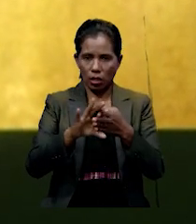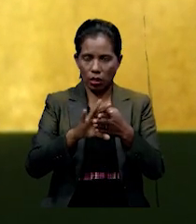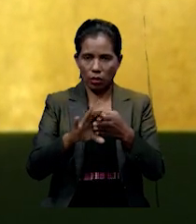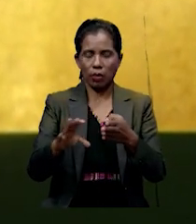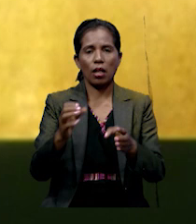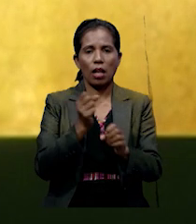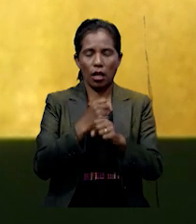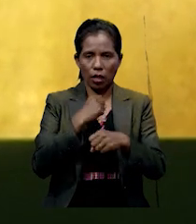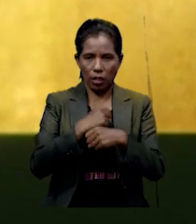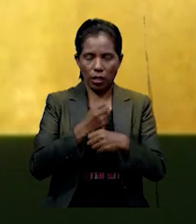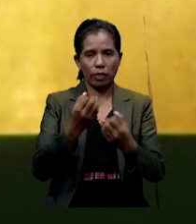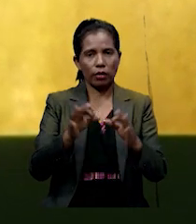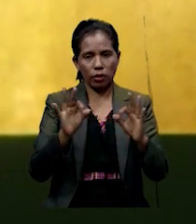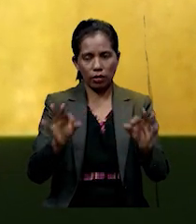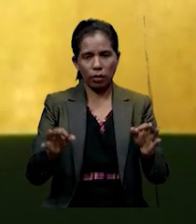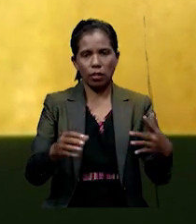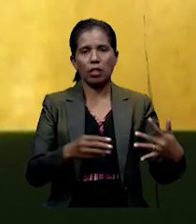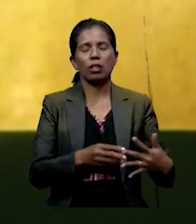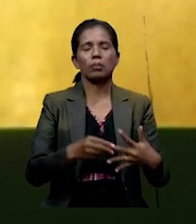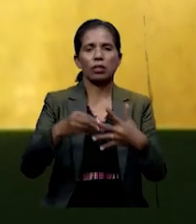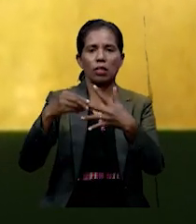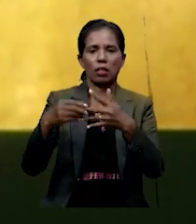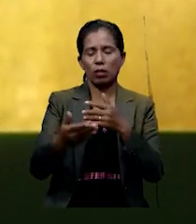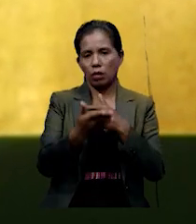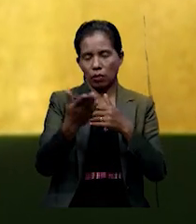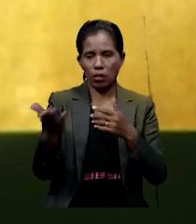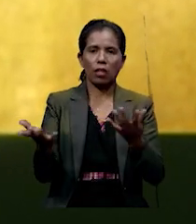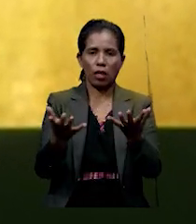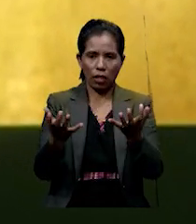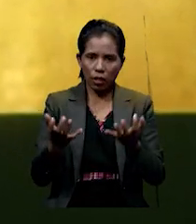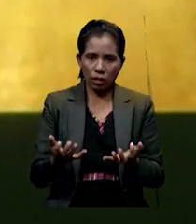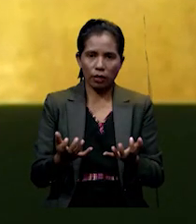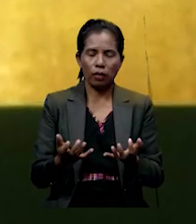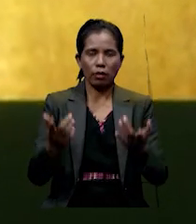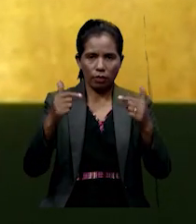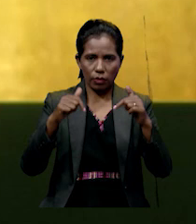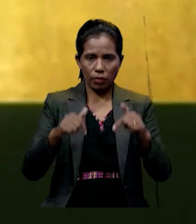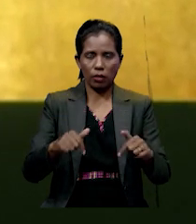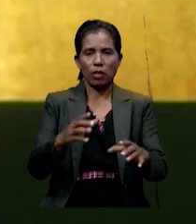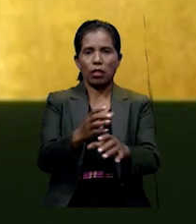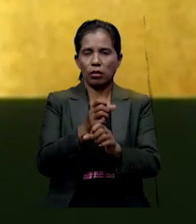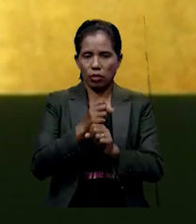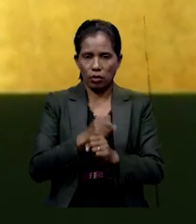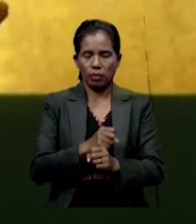ida ne, e liu liu ba ita bot de minha disponibilidade a tu simo